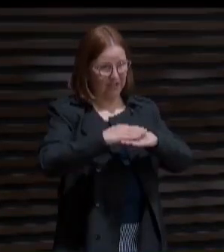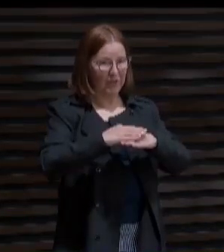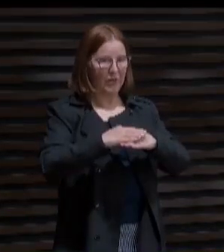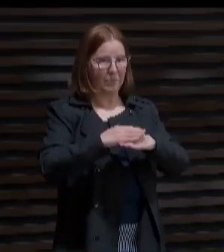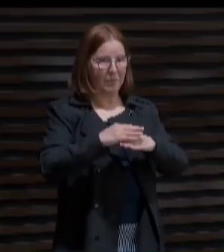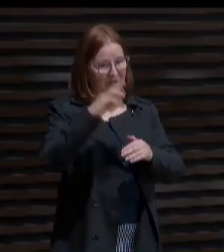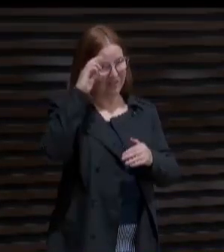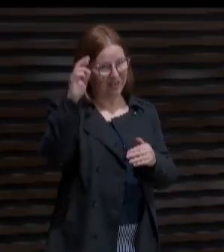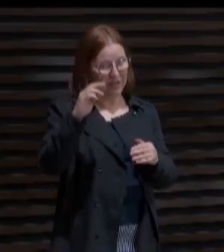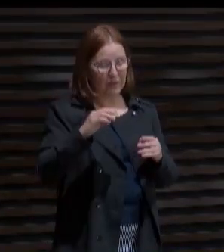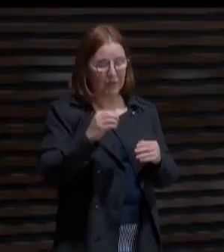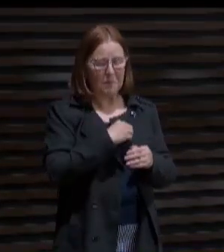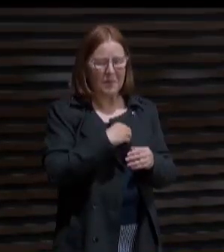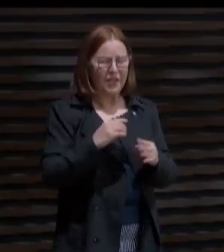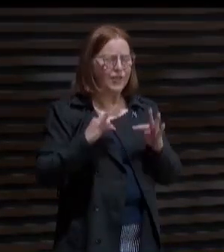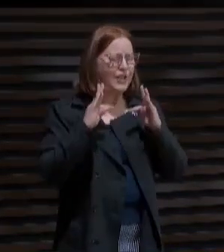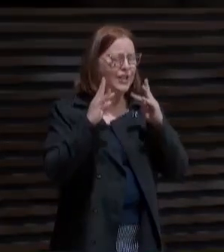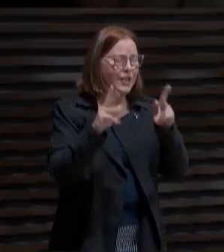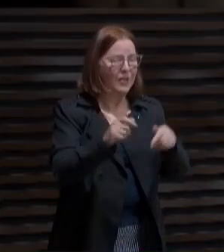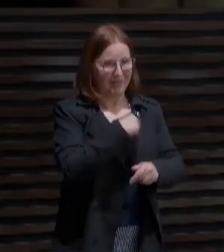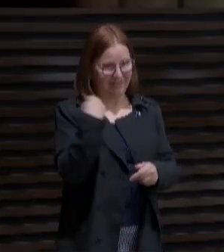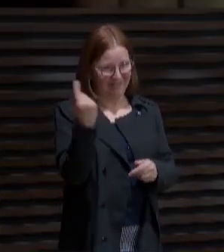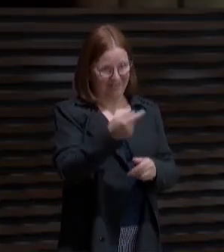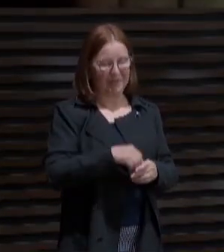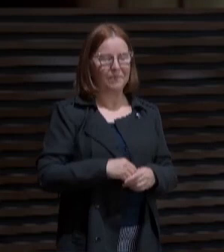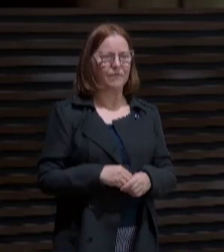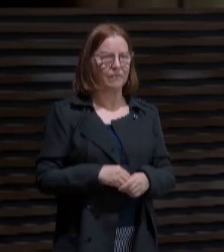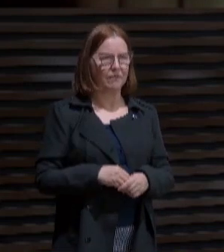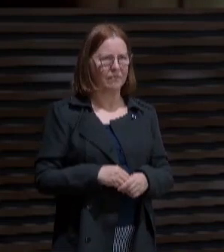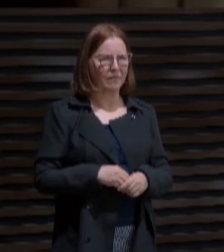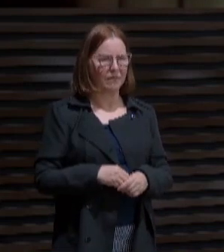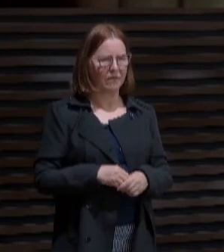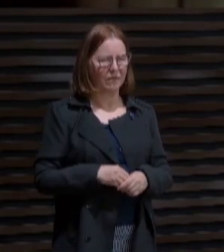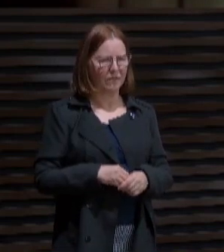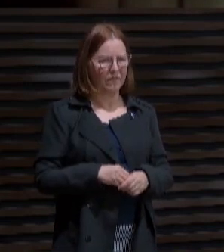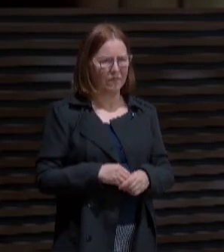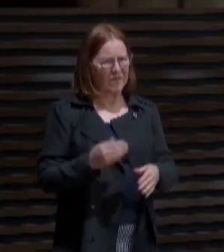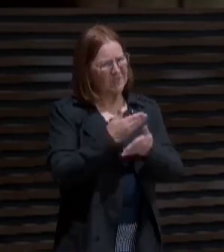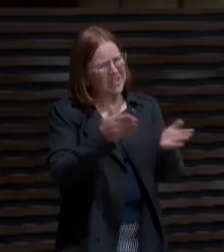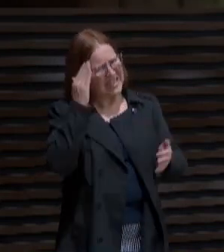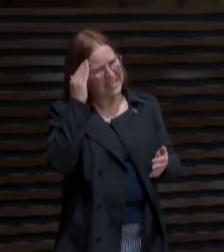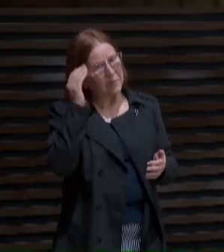de todos nós. Irmãos, vocês têm ideia do que isso significa?